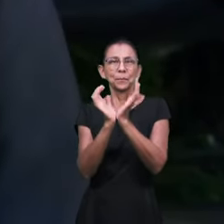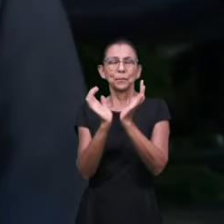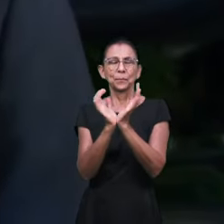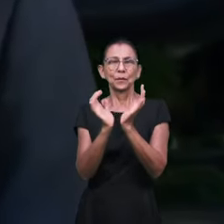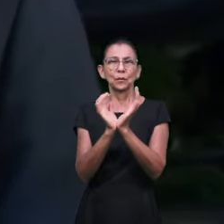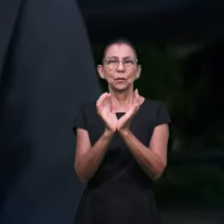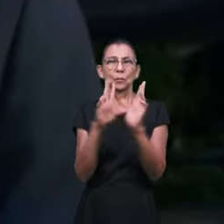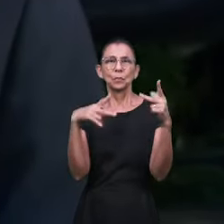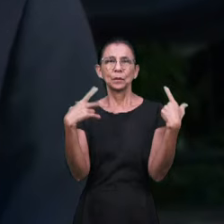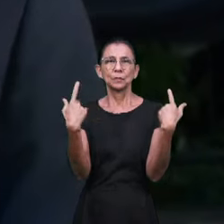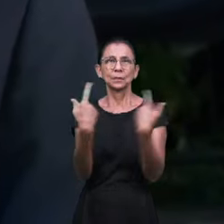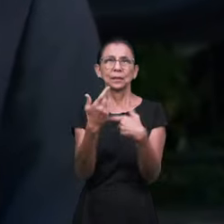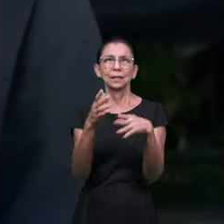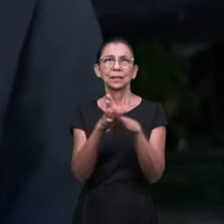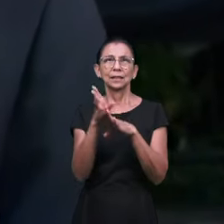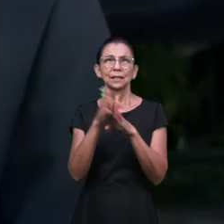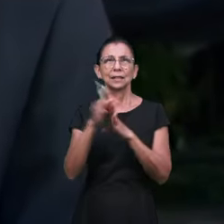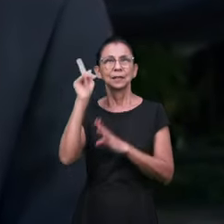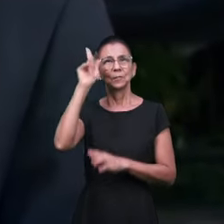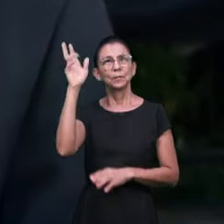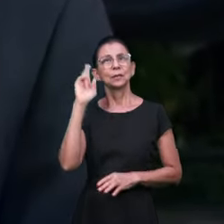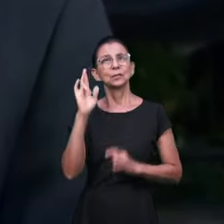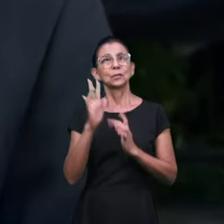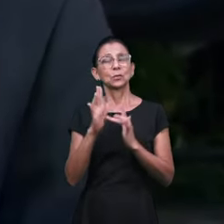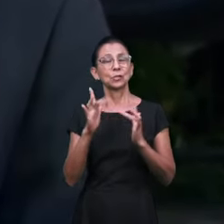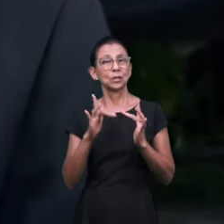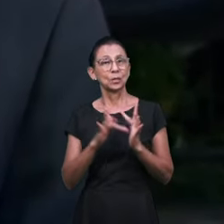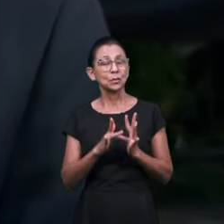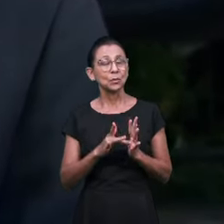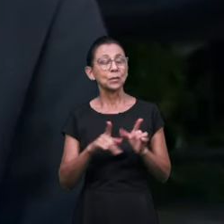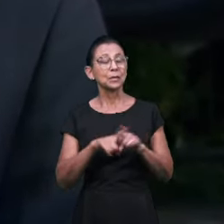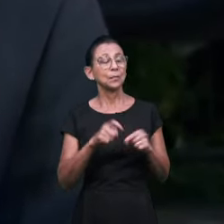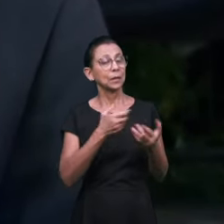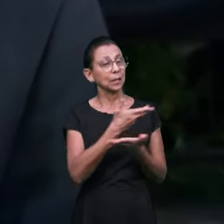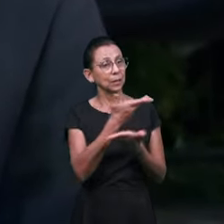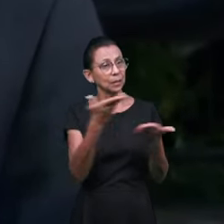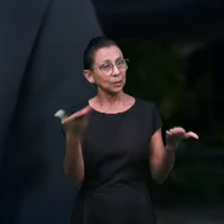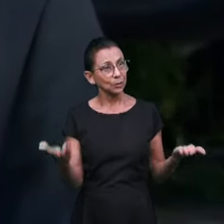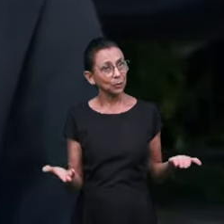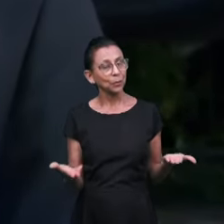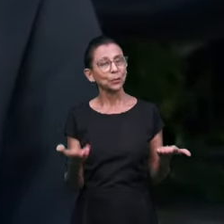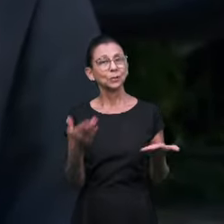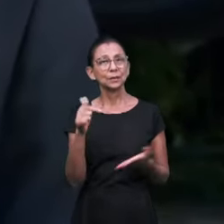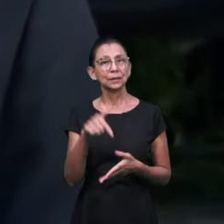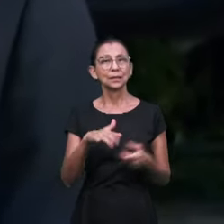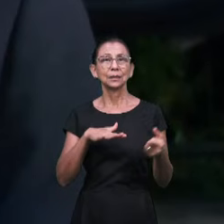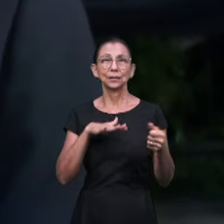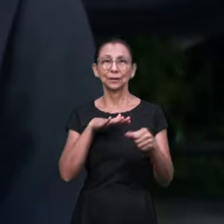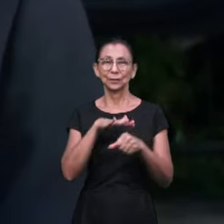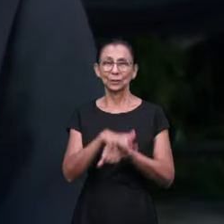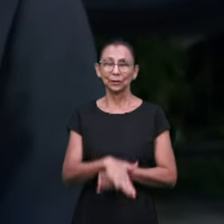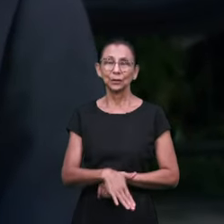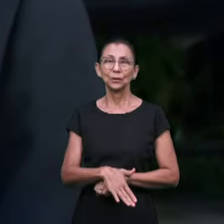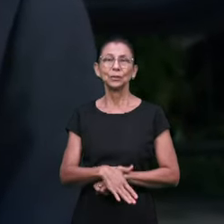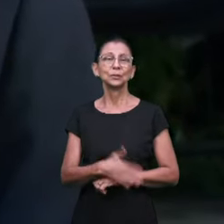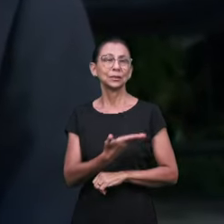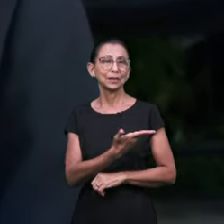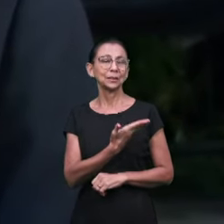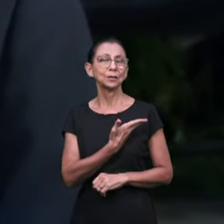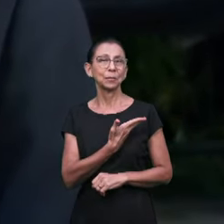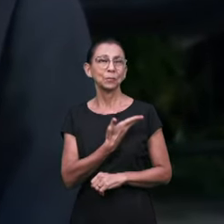paz do Senhor Jesus, saudar os nossos companheiros aqui que estão conosco nesta noite. É uma honra, é uma alegria muito